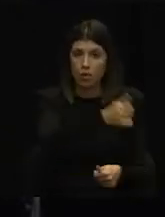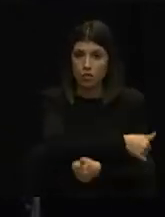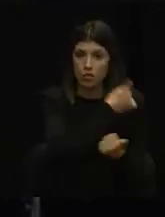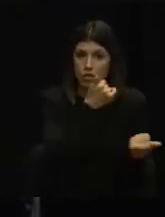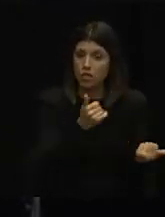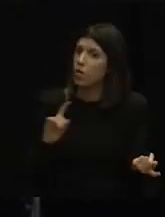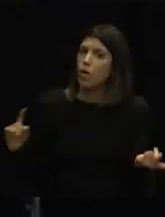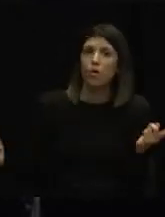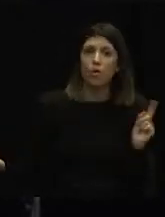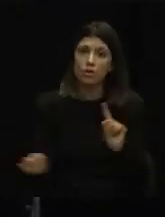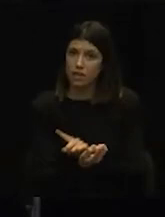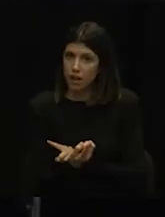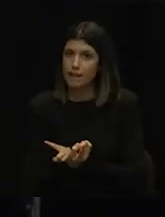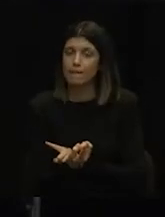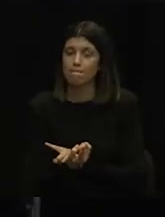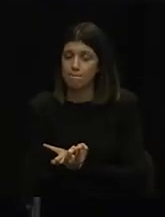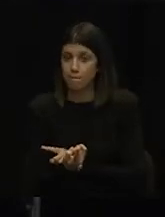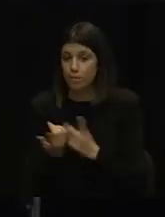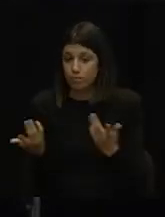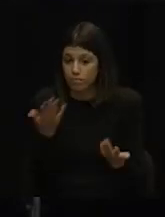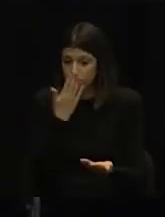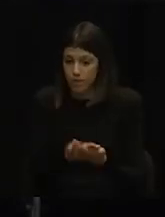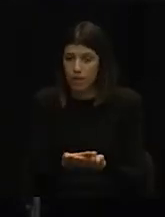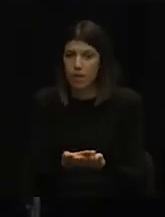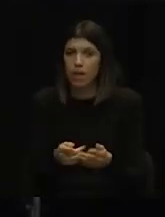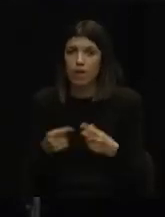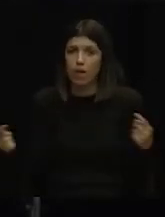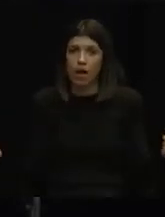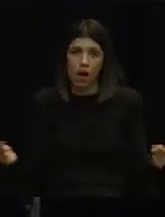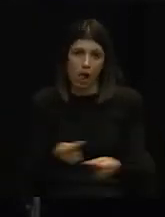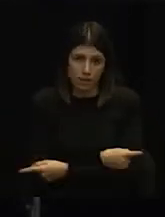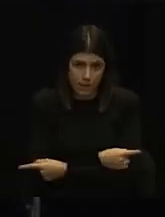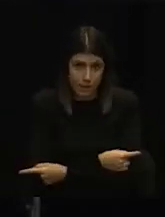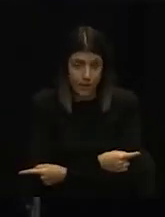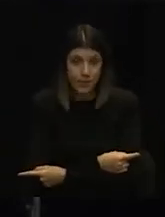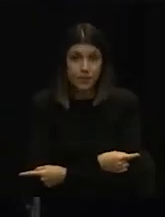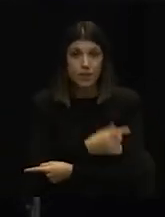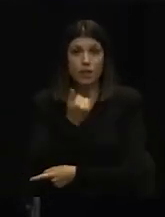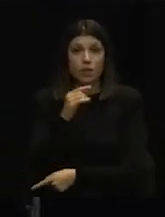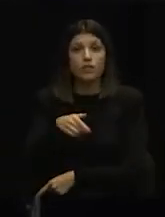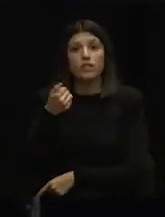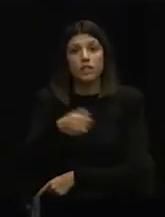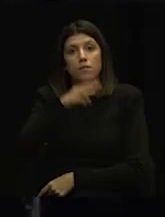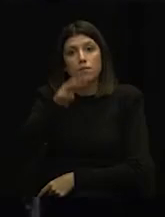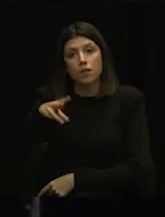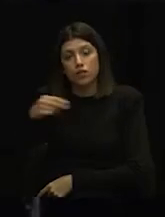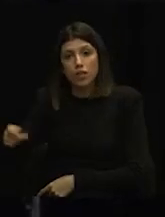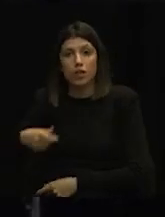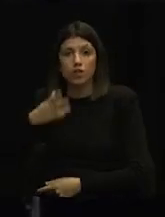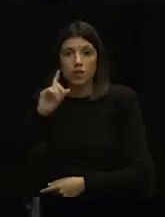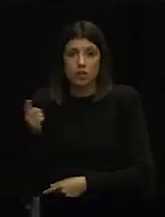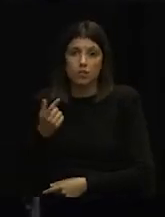inverso daquilo que queremos as Pilar uma cidade sustentável portanto estamos perante um enorme contrassenso os 2,5 milhões de euros Lisboa